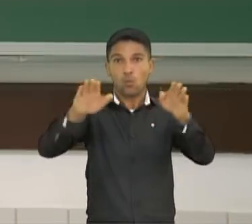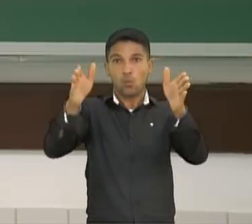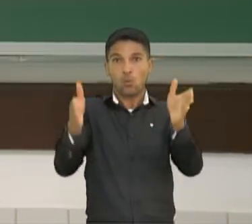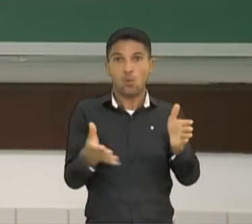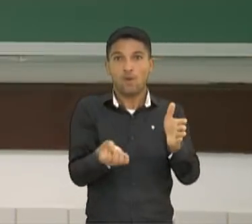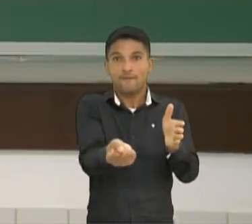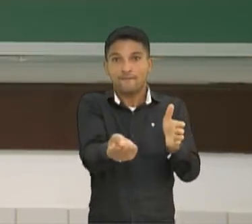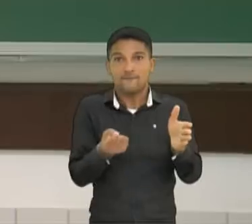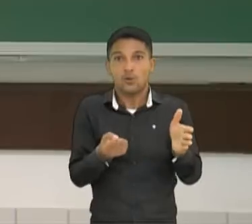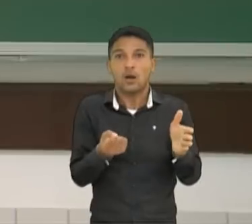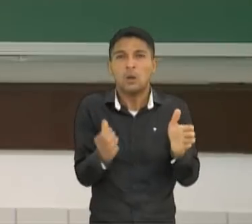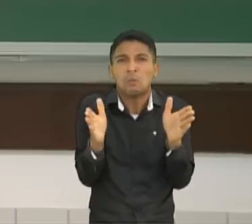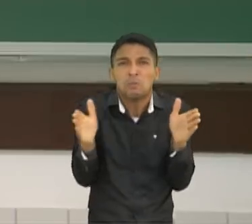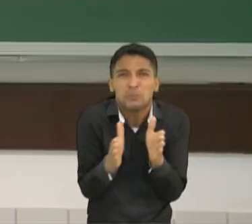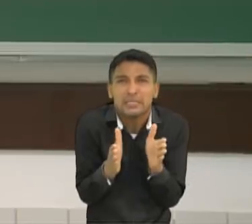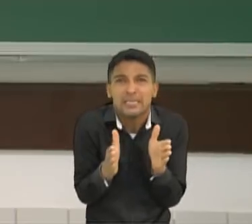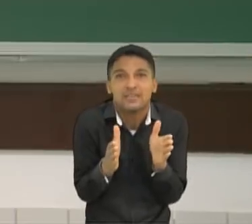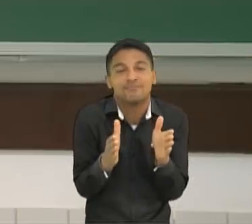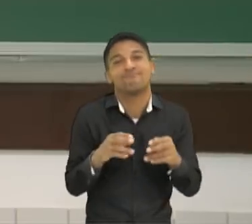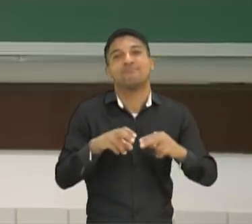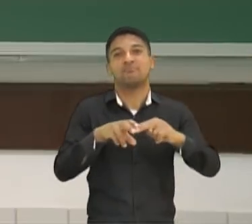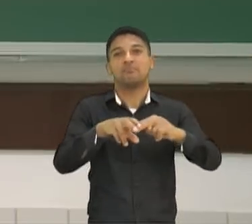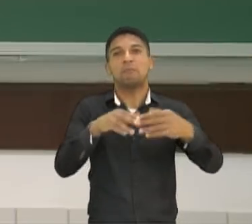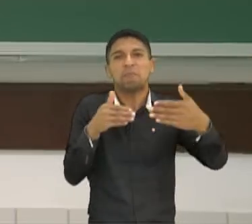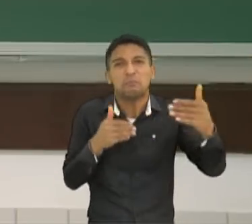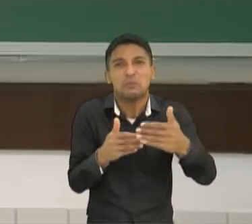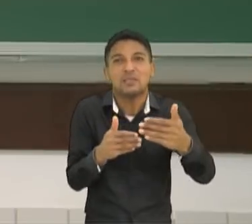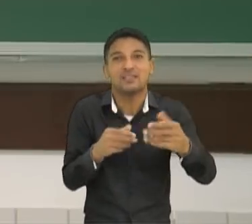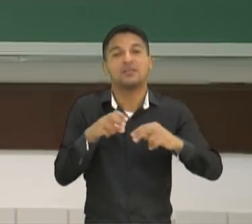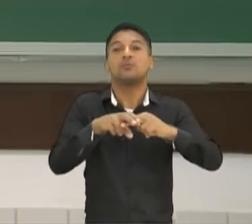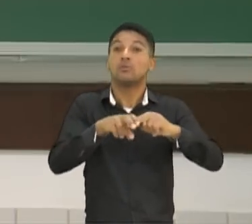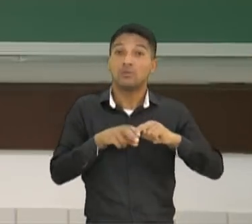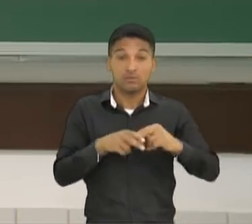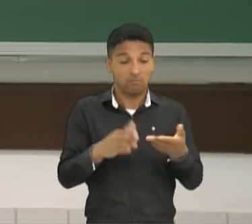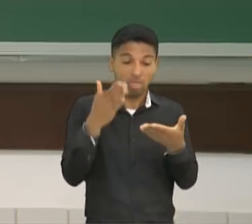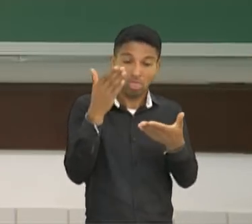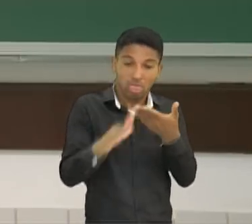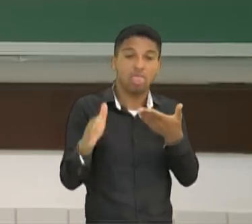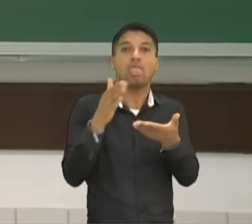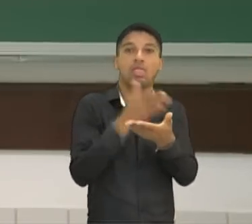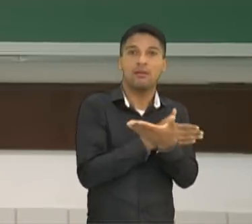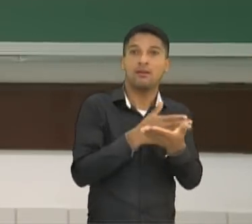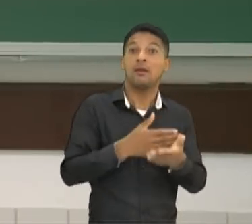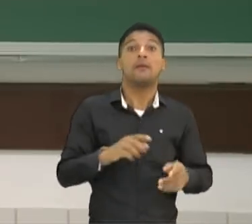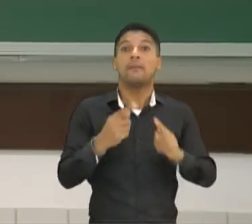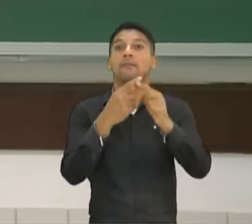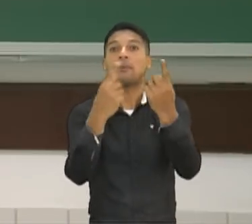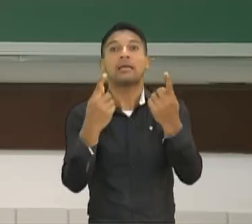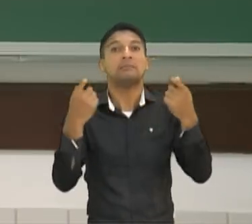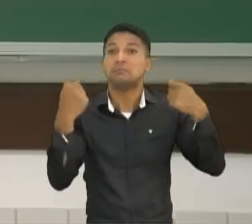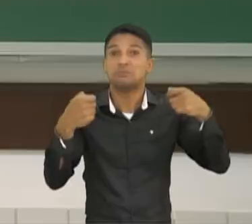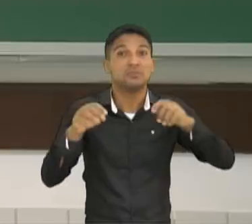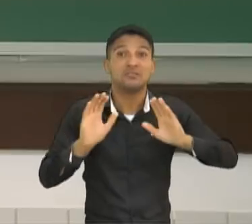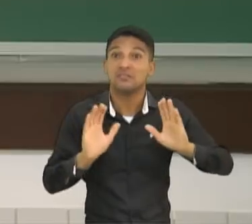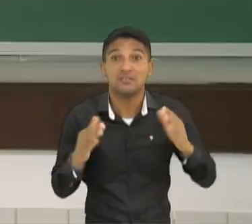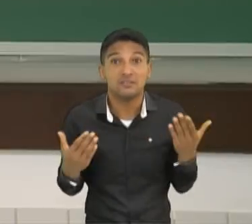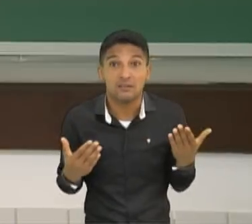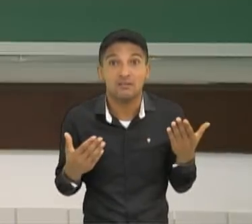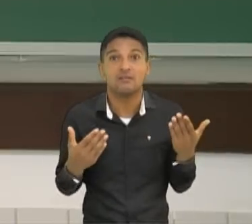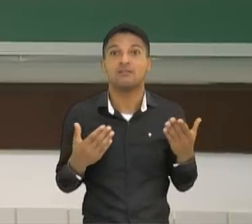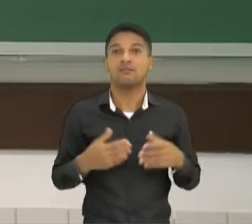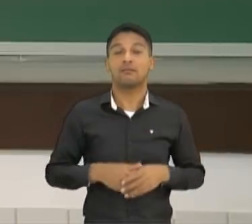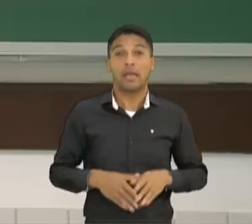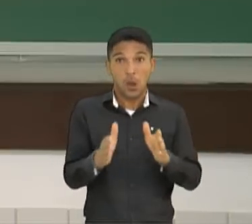esses hábitos do cotidiano que nós repetimos sem grandes críticas, sem grandes reflexões, né? E